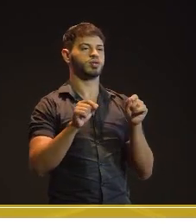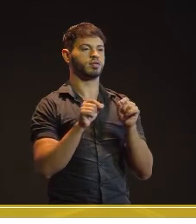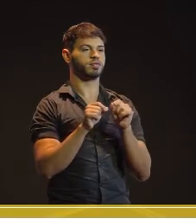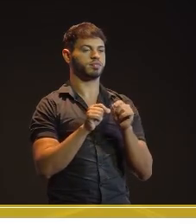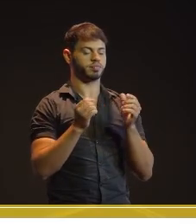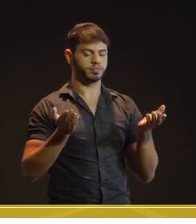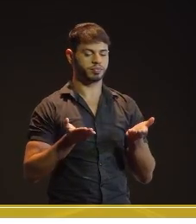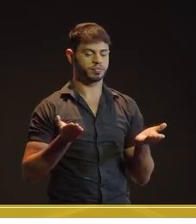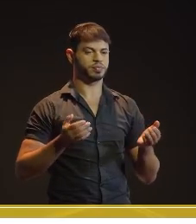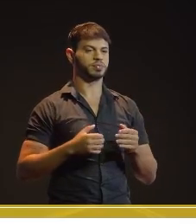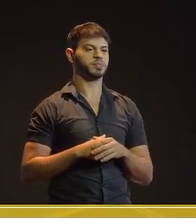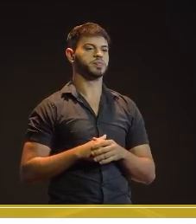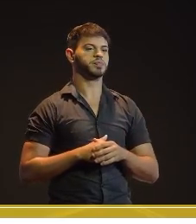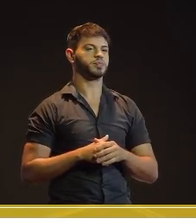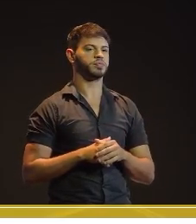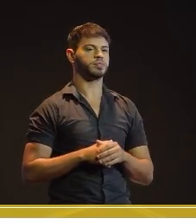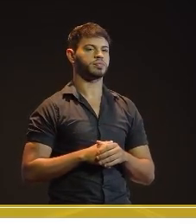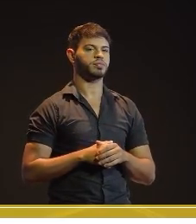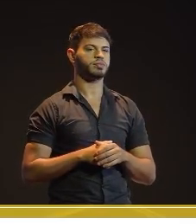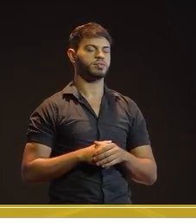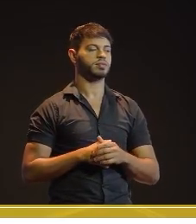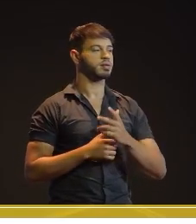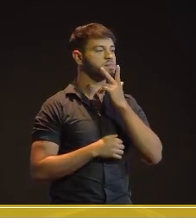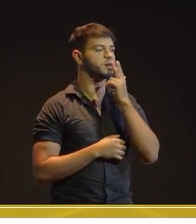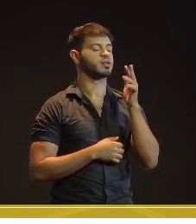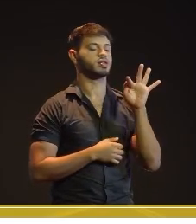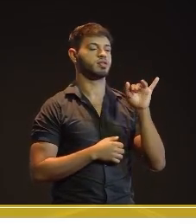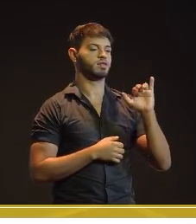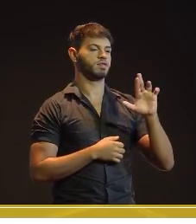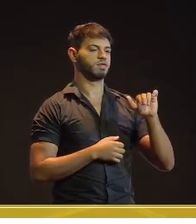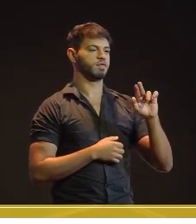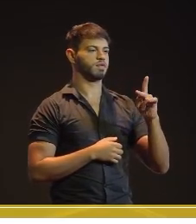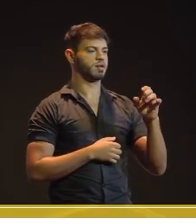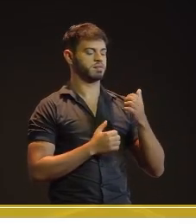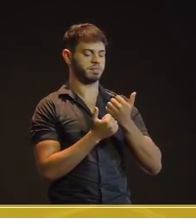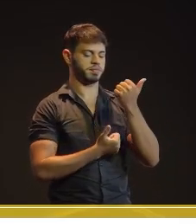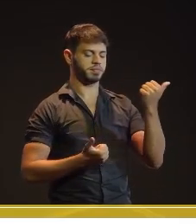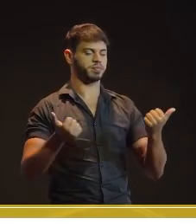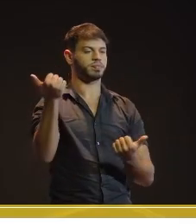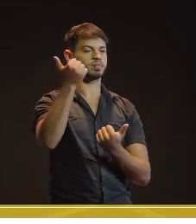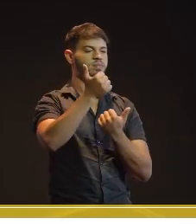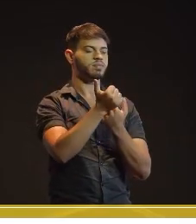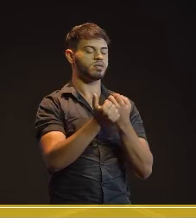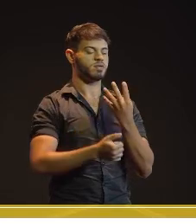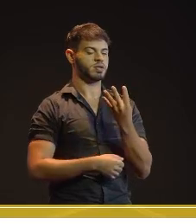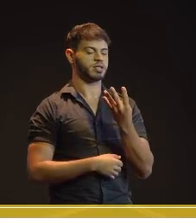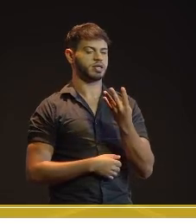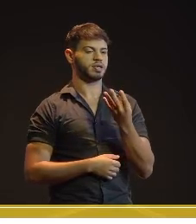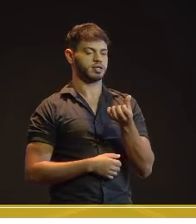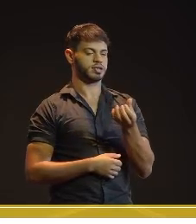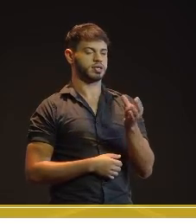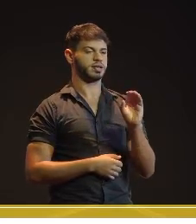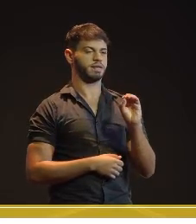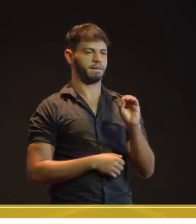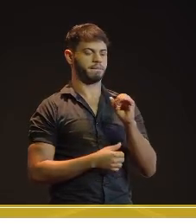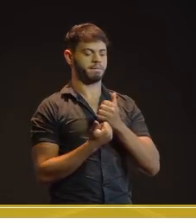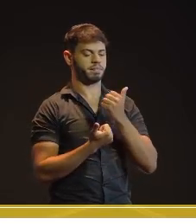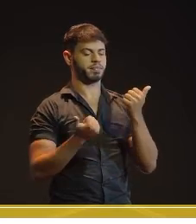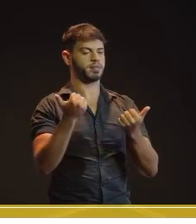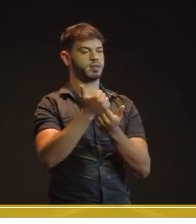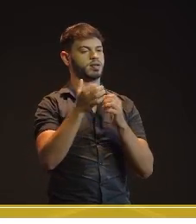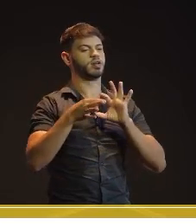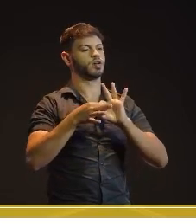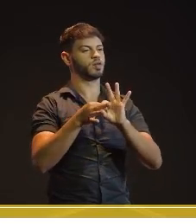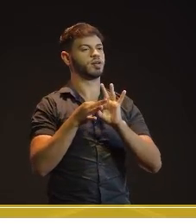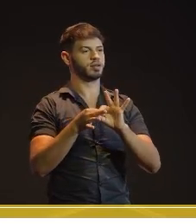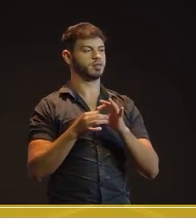inclusive. É uma usina que o Felipe conhece bem. Estou substituindo 460 conectores